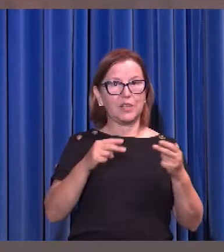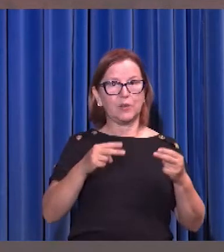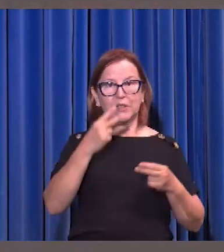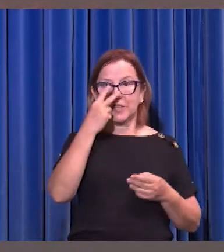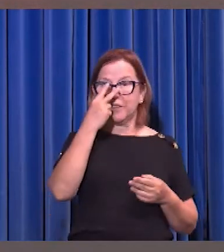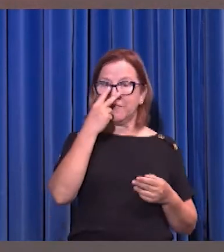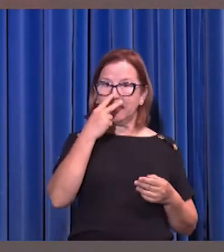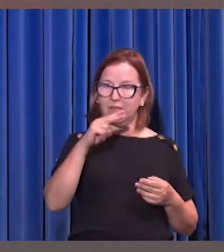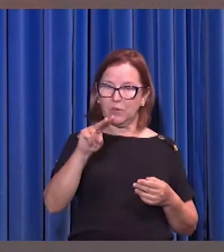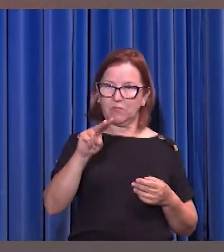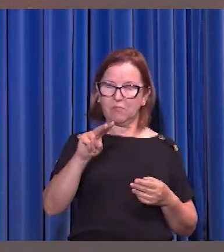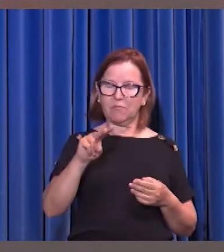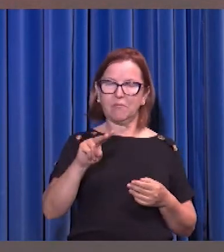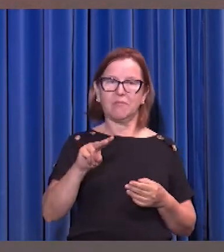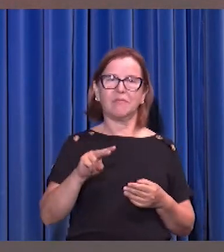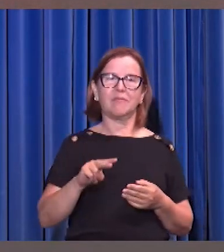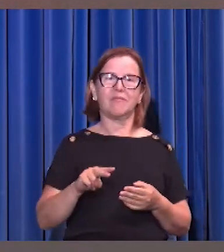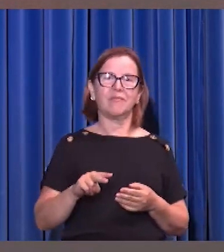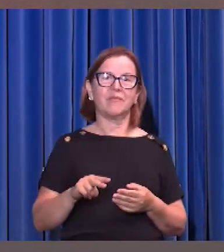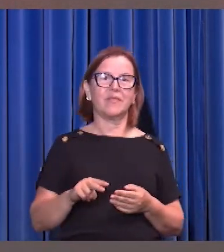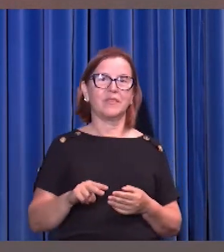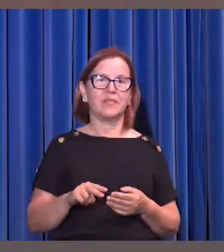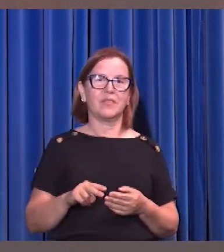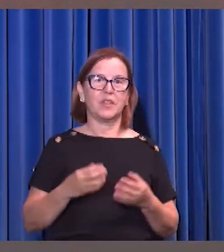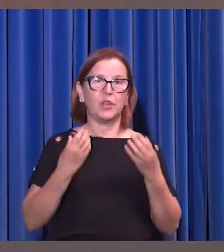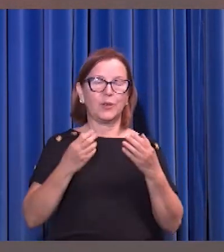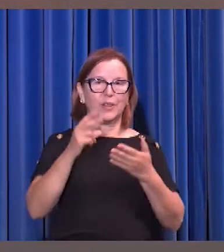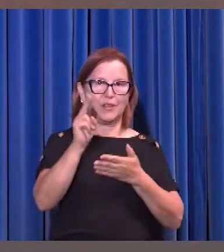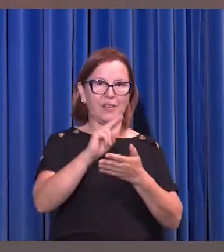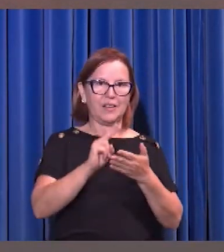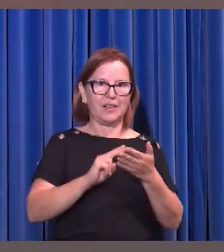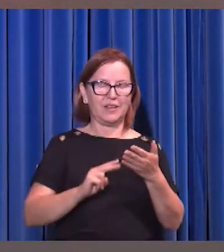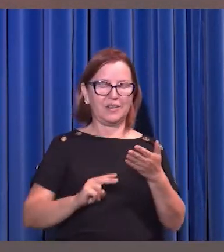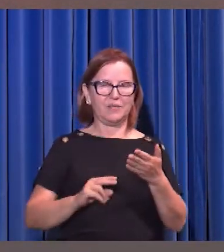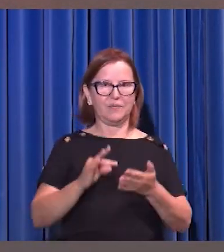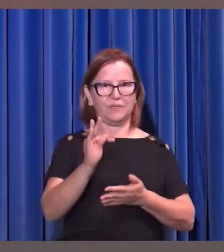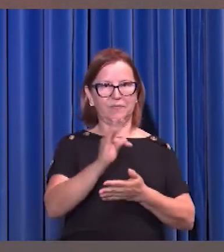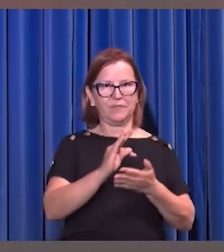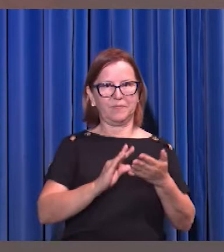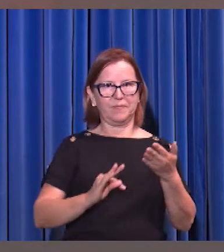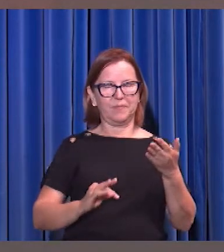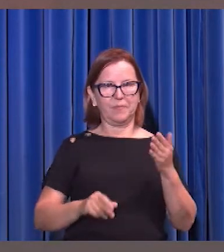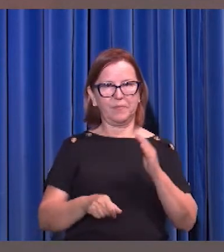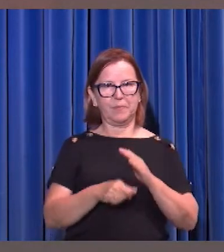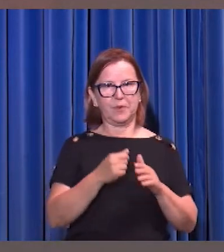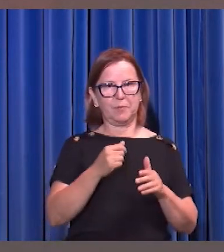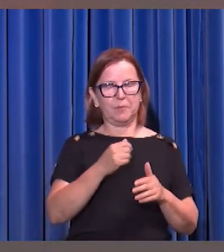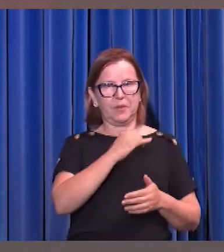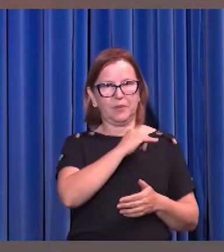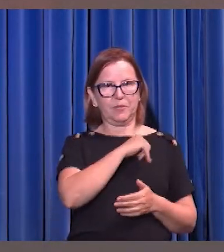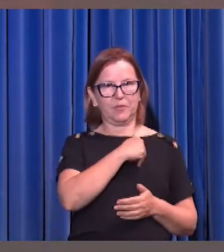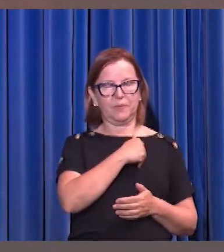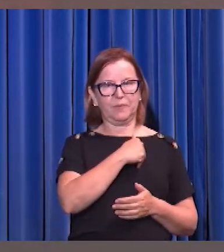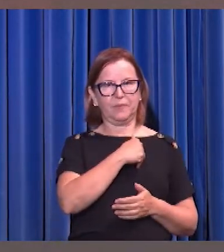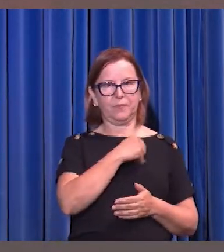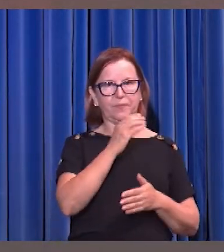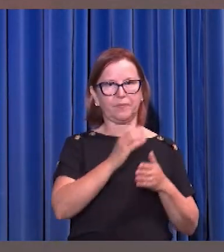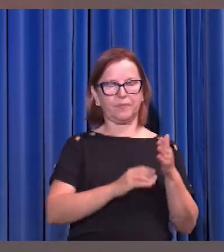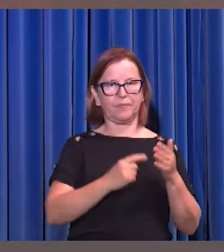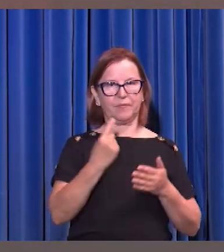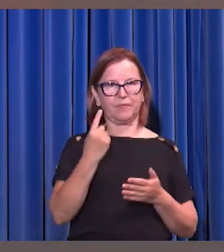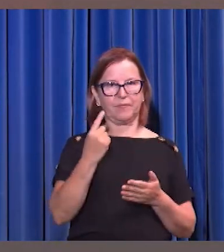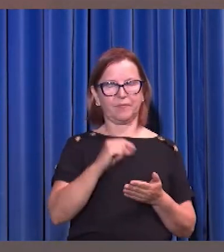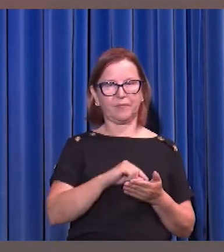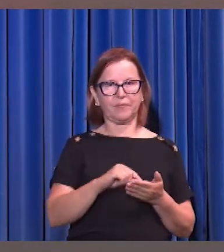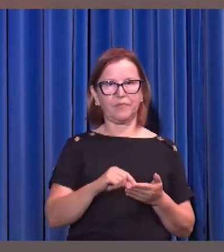que presenciou. Eu quero ler com vocês aqui uma passagem em 1 João, capítulo 1,